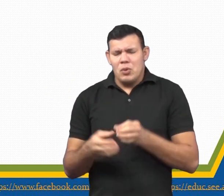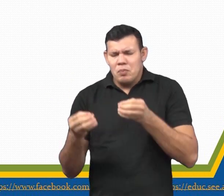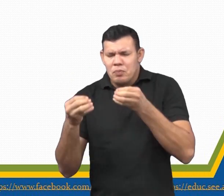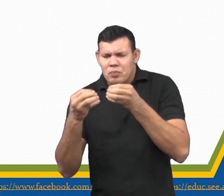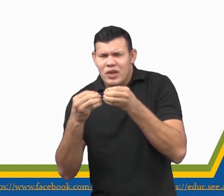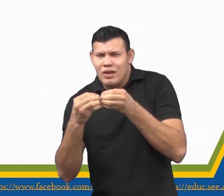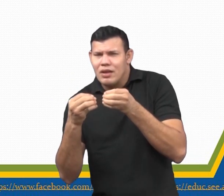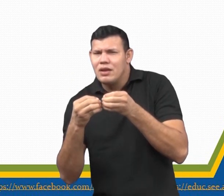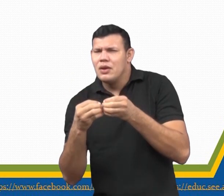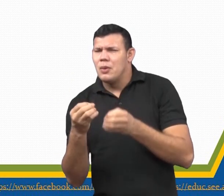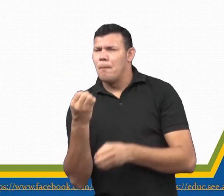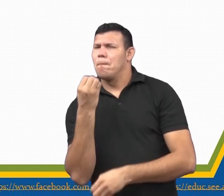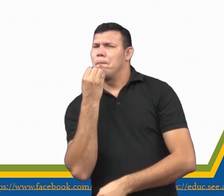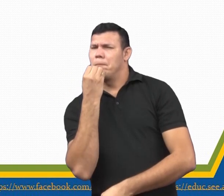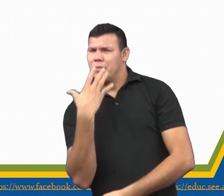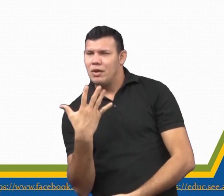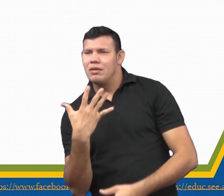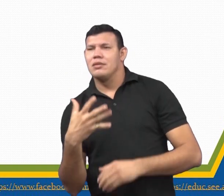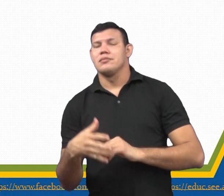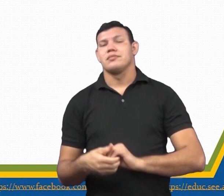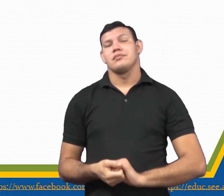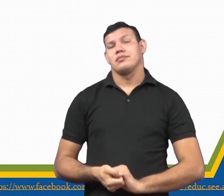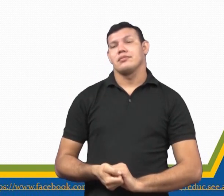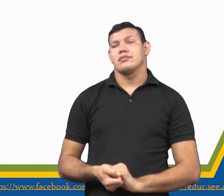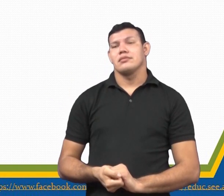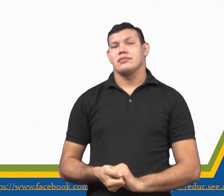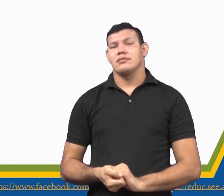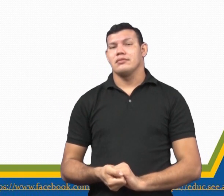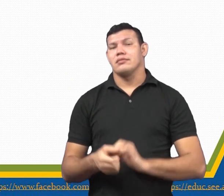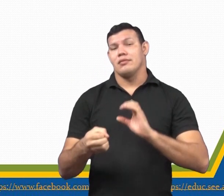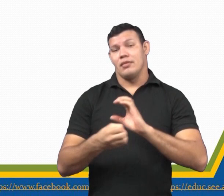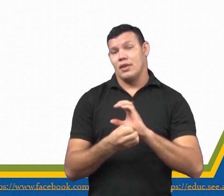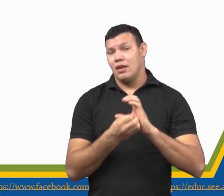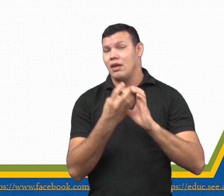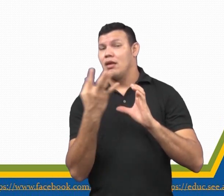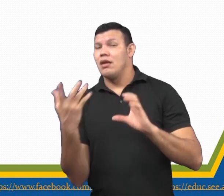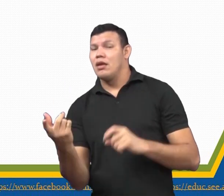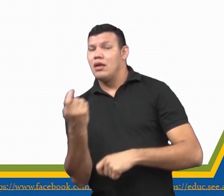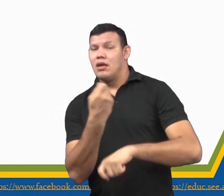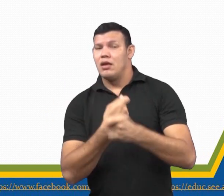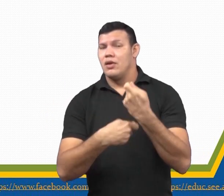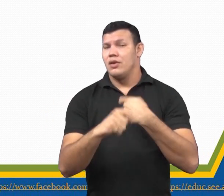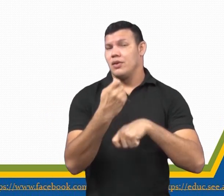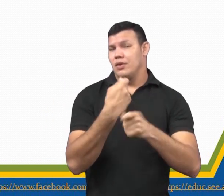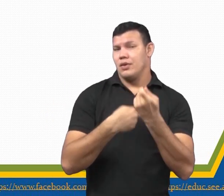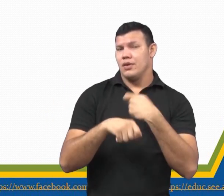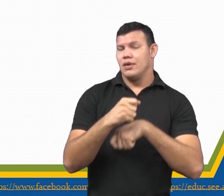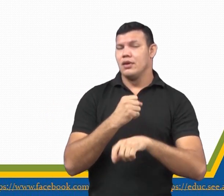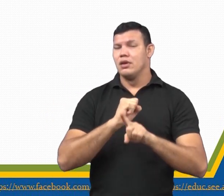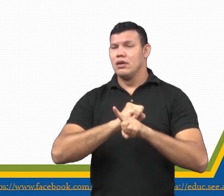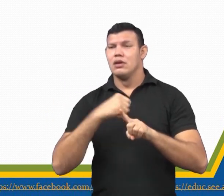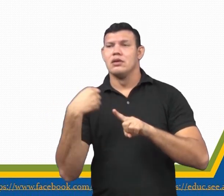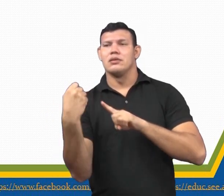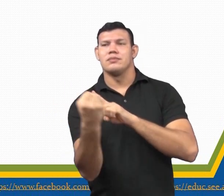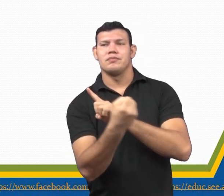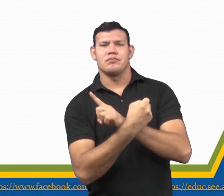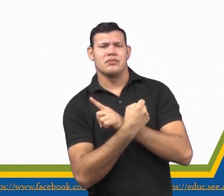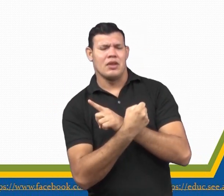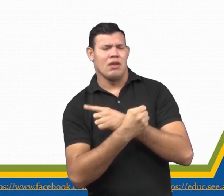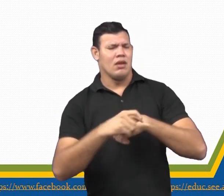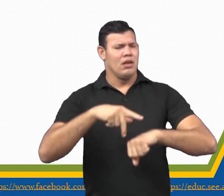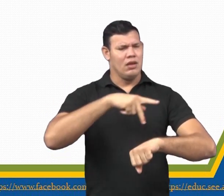do índice 1. Quanto às características socioeconômicas, a Austrália e Nova Zelândia são